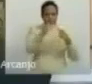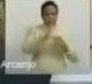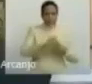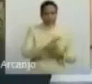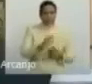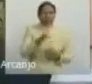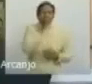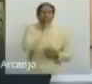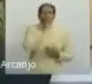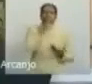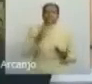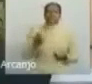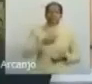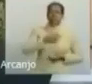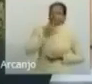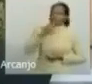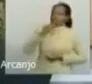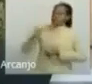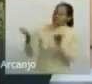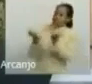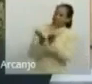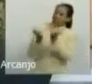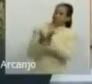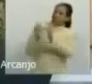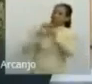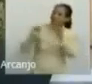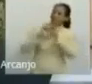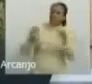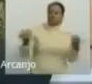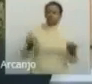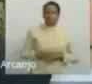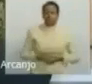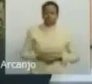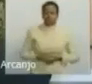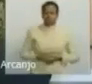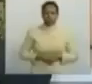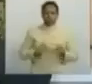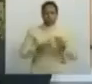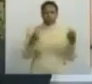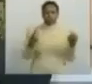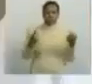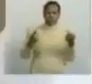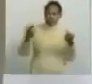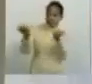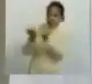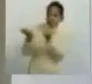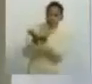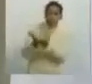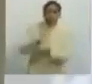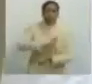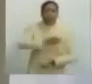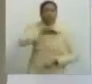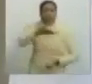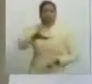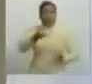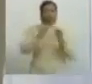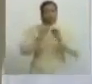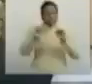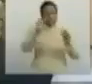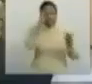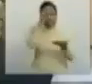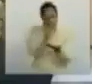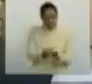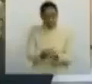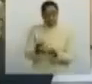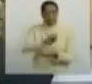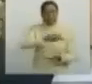dos evangélicos, fala aquilo dos evangélicos, mas eles têm coragem de pronunciar. E nós não temos, nos